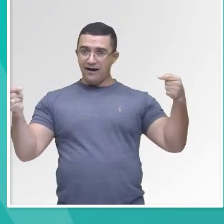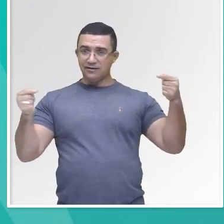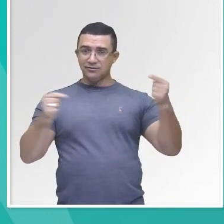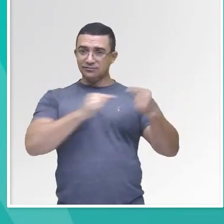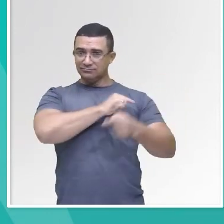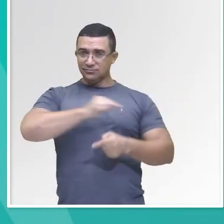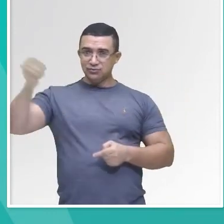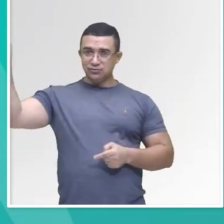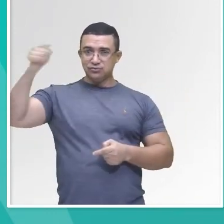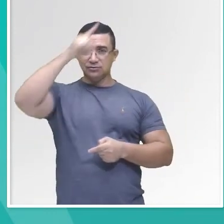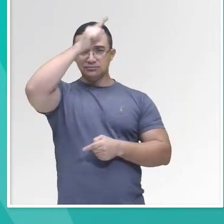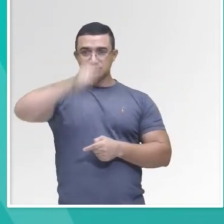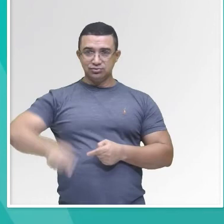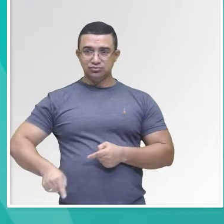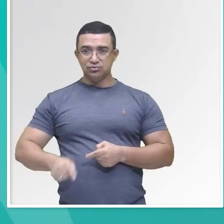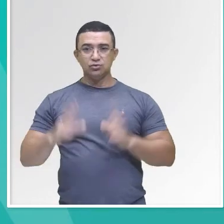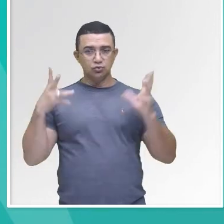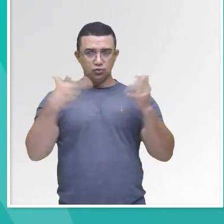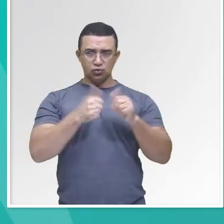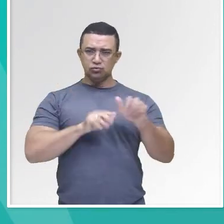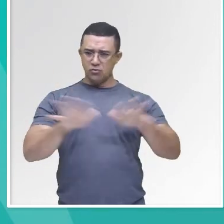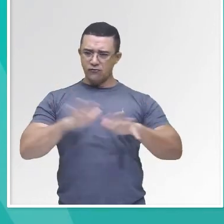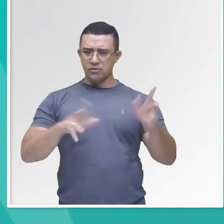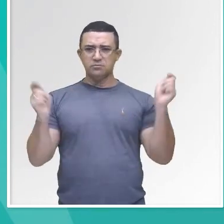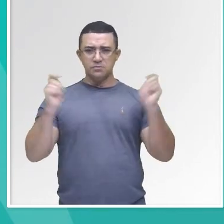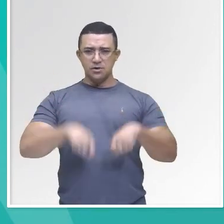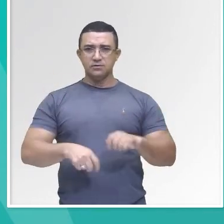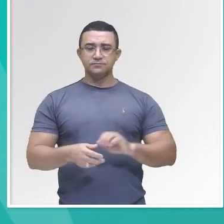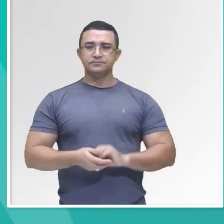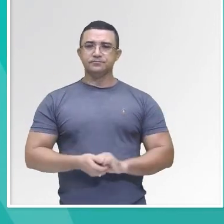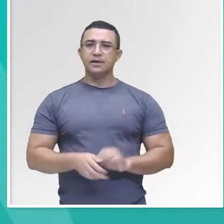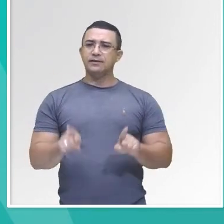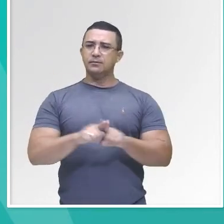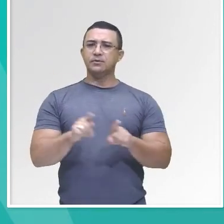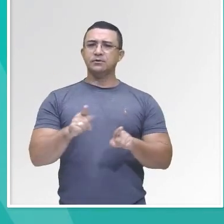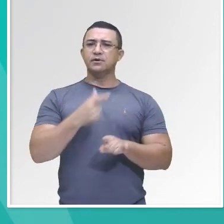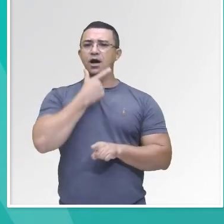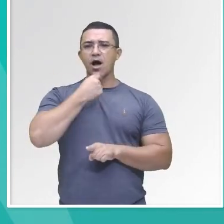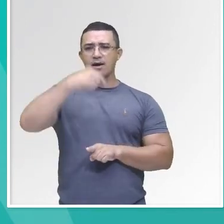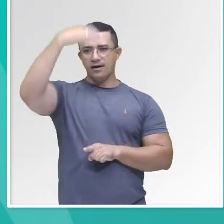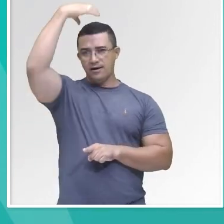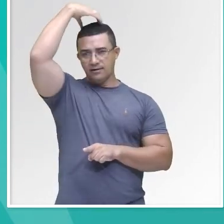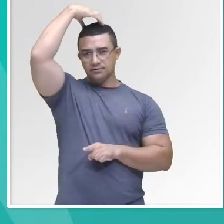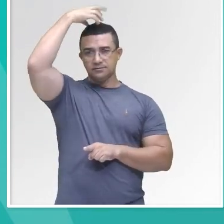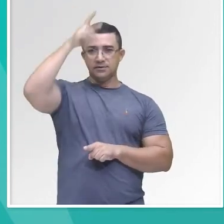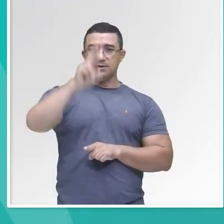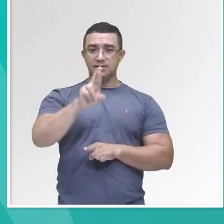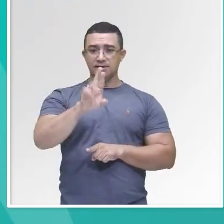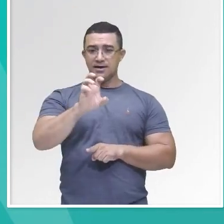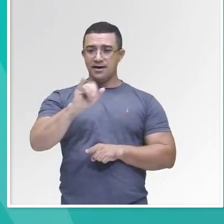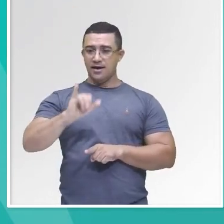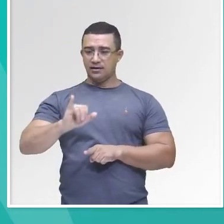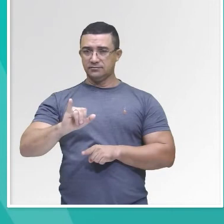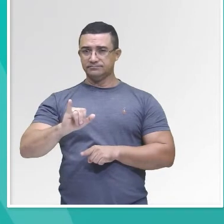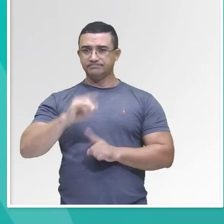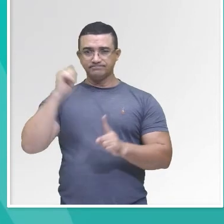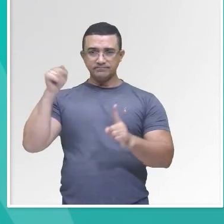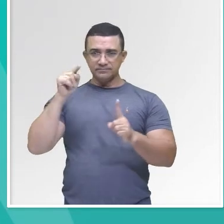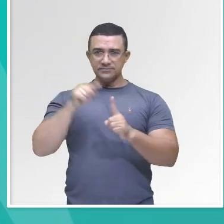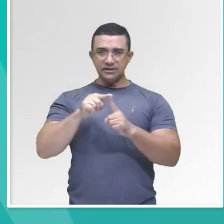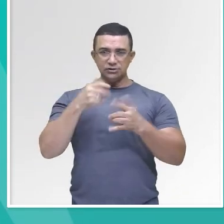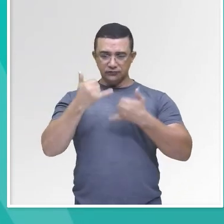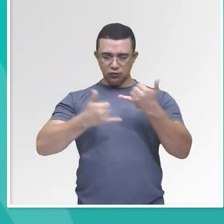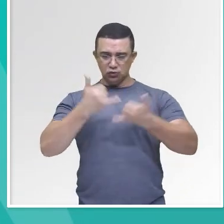Prosseguindo, nós temos o rei, que é a peça fundamental, né? A gente percebe que o objetivo desse